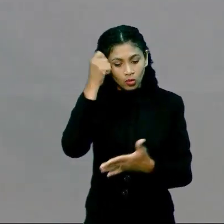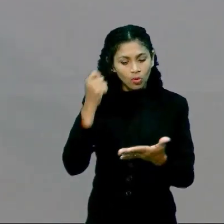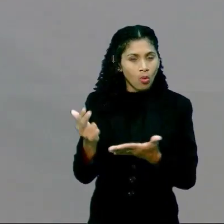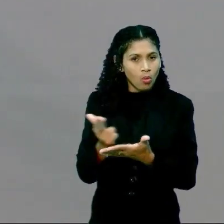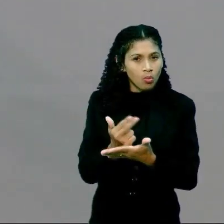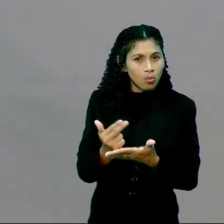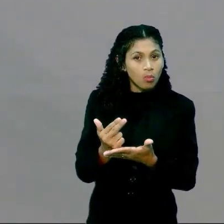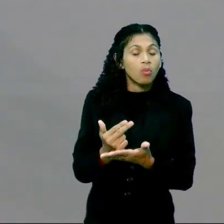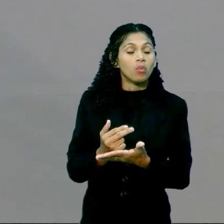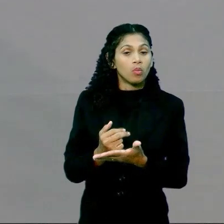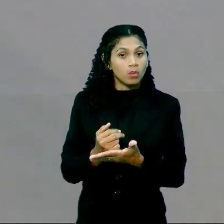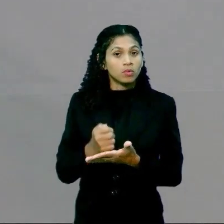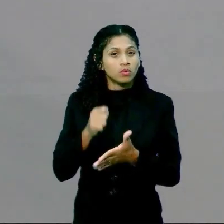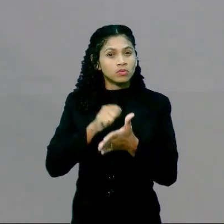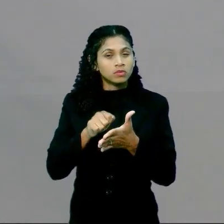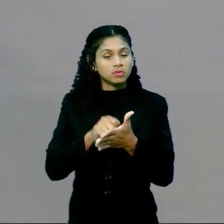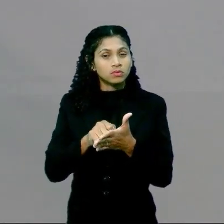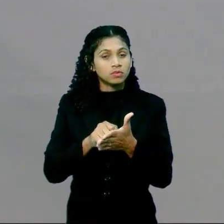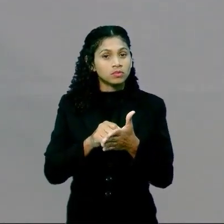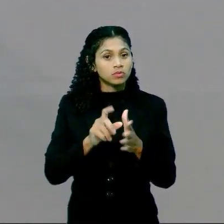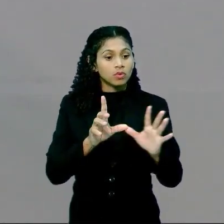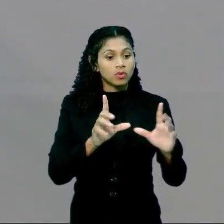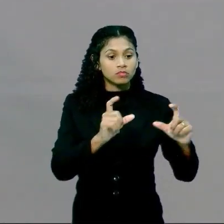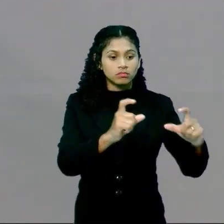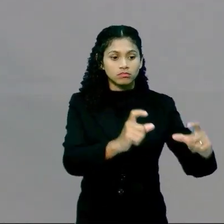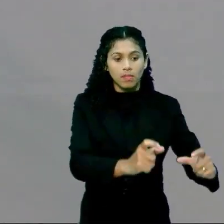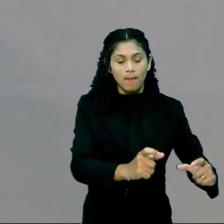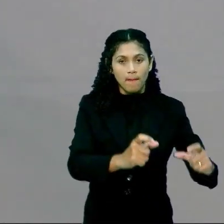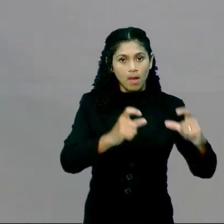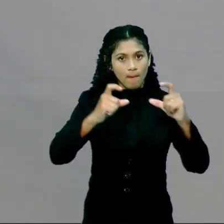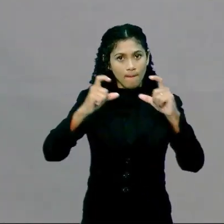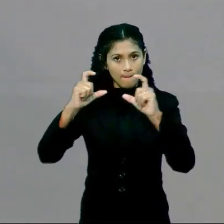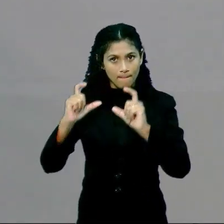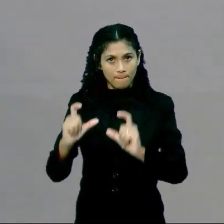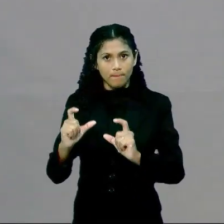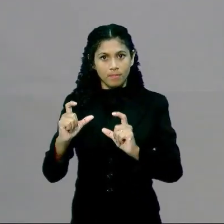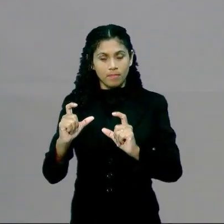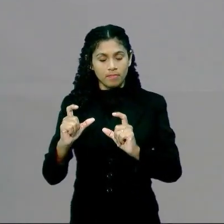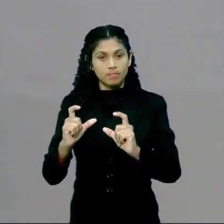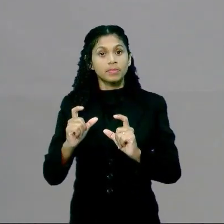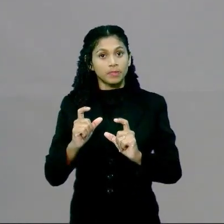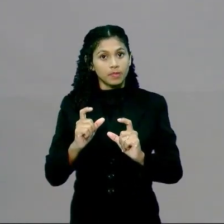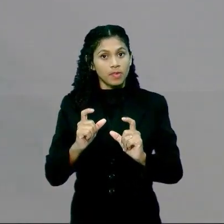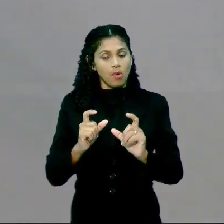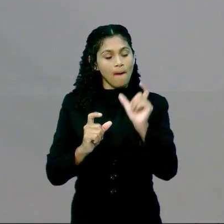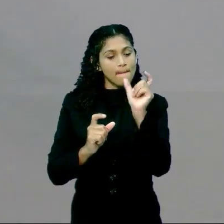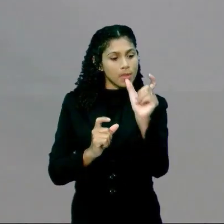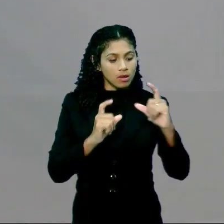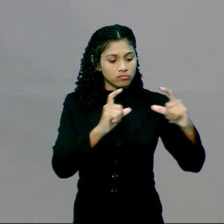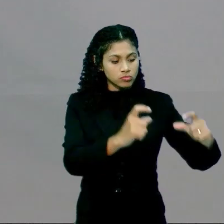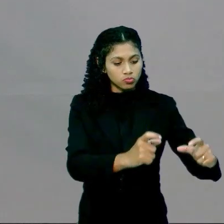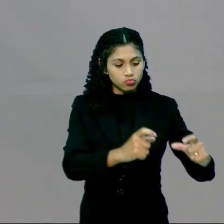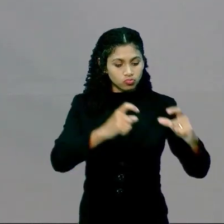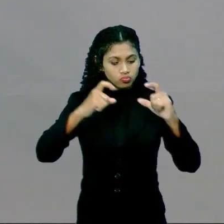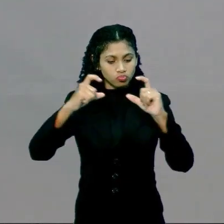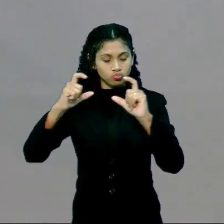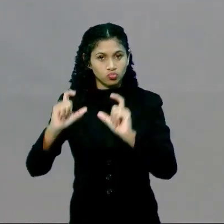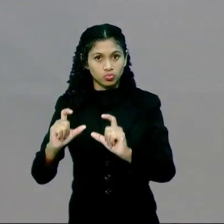a incorporou em um novo contexto, dando um novo significado àquela palavra. Então, quando ele vem